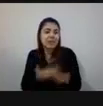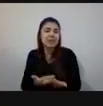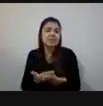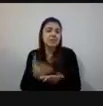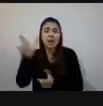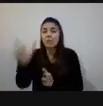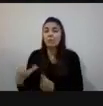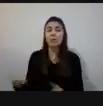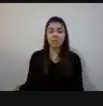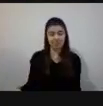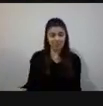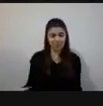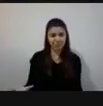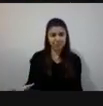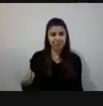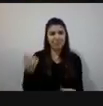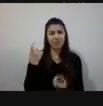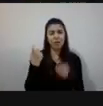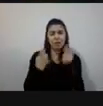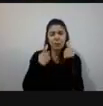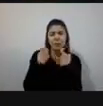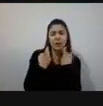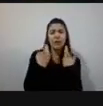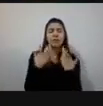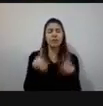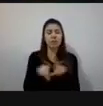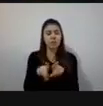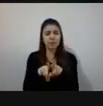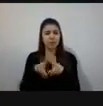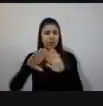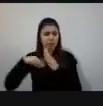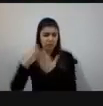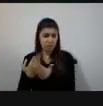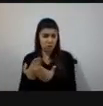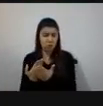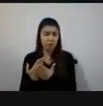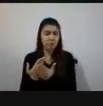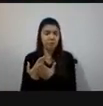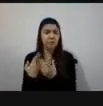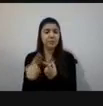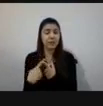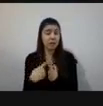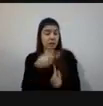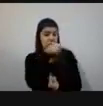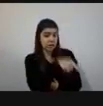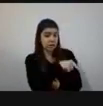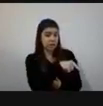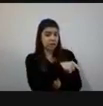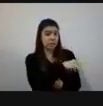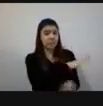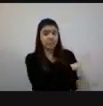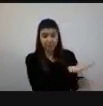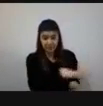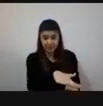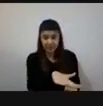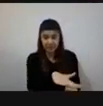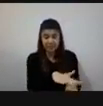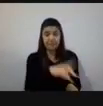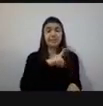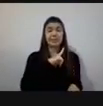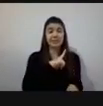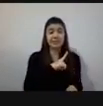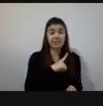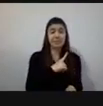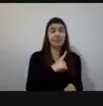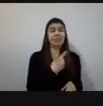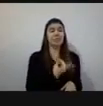porque essas crianças que sofrem abuso dentro de casa, elas estão tendo que passar muito mais